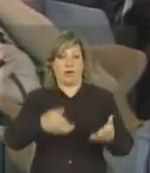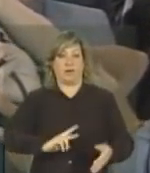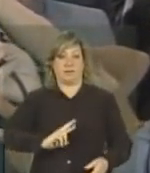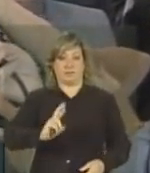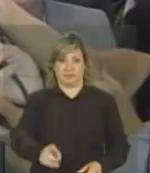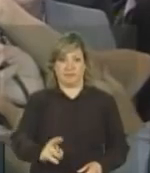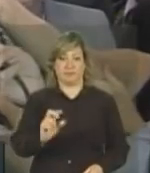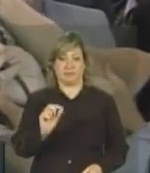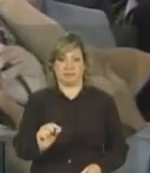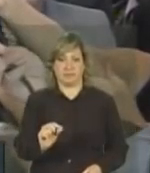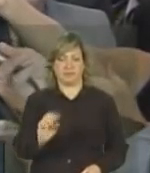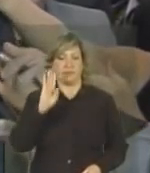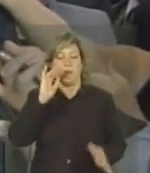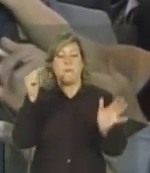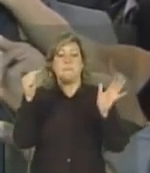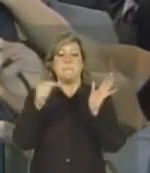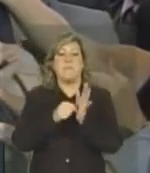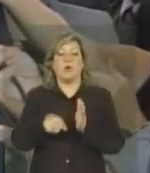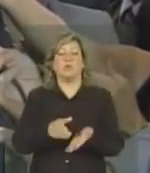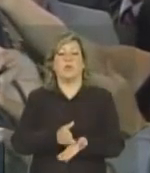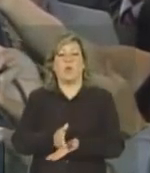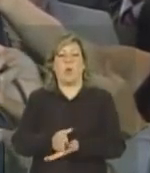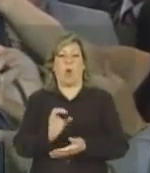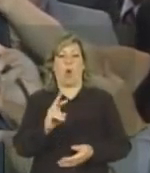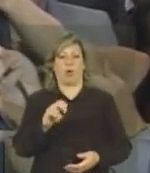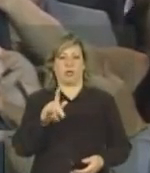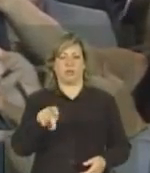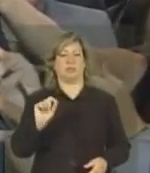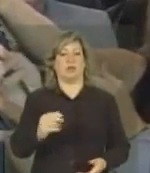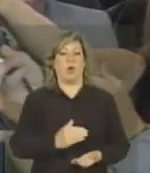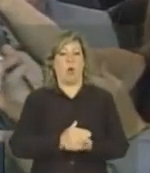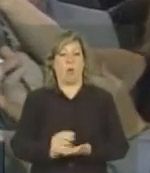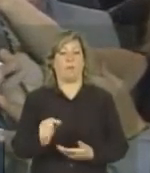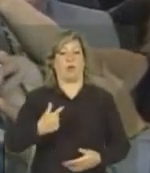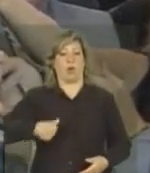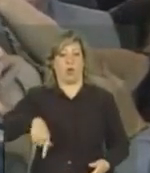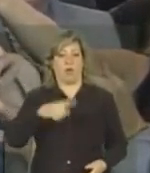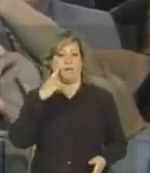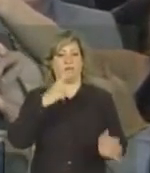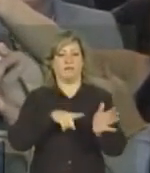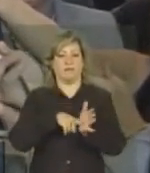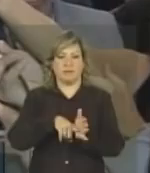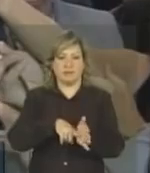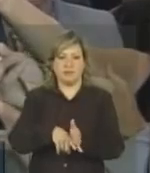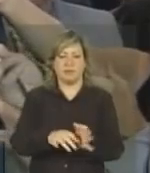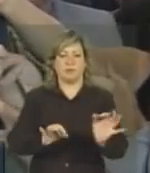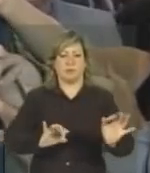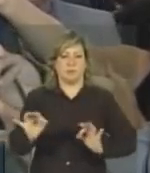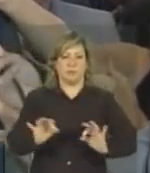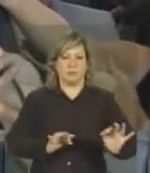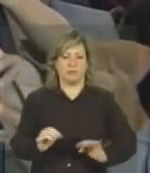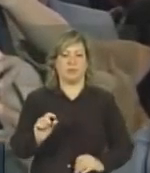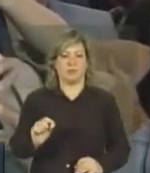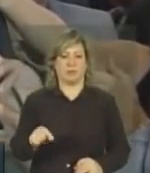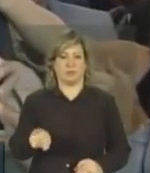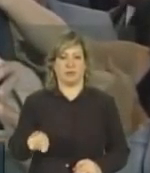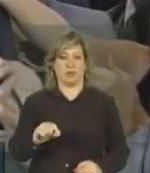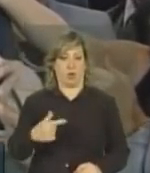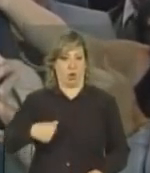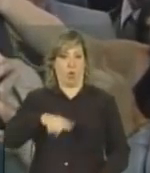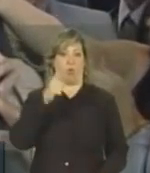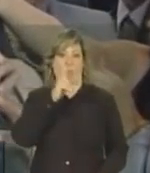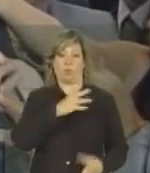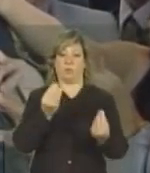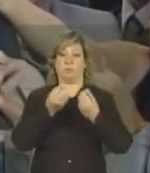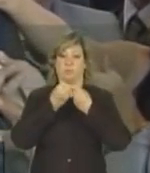tivesse partido de um ponto de origem. Aliás, agora, a partir daquilo que nós avaliamos no plano desenvolvido pelo governo do presidente Lula, os êxitos que nós